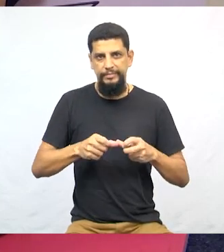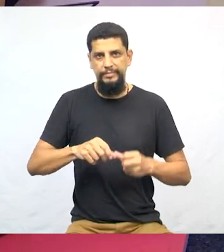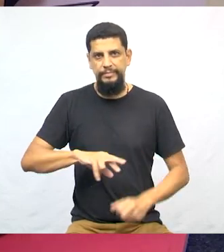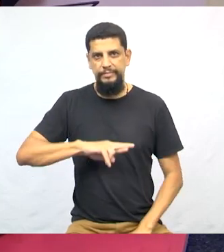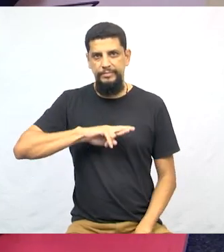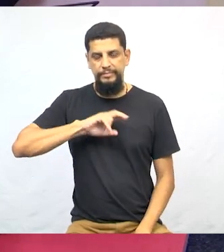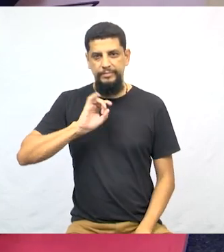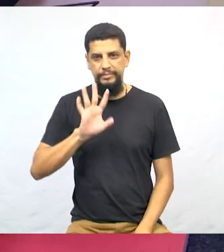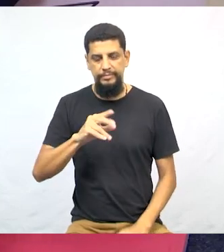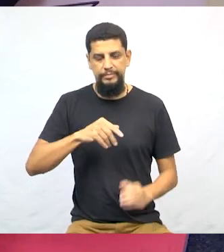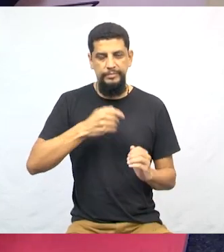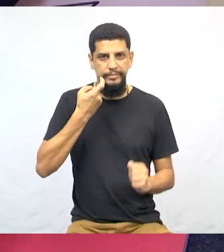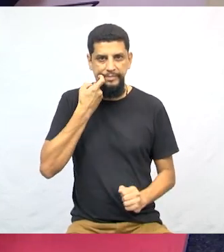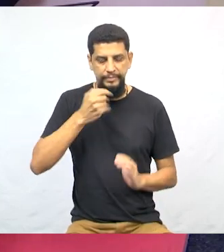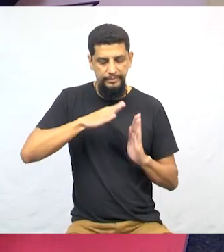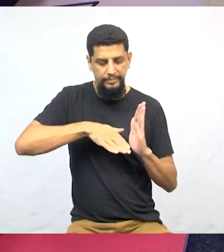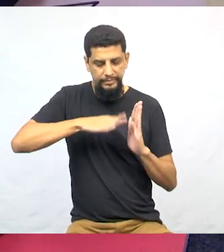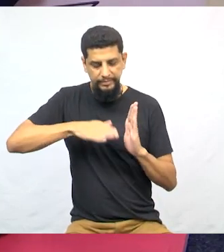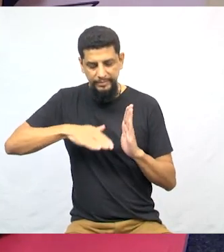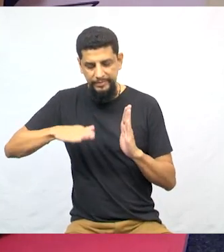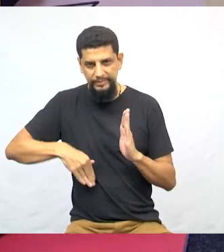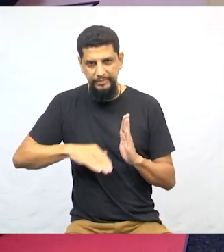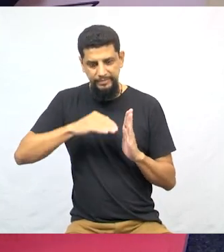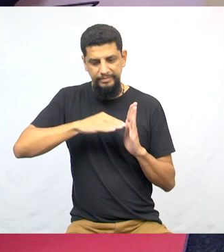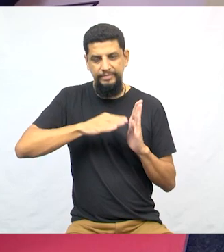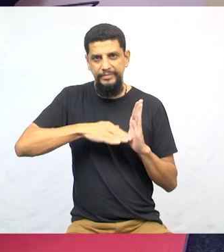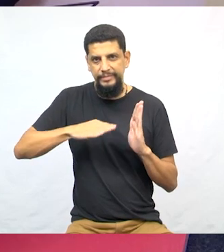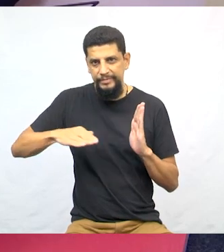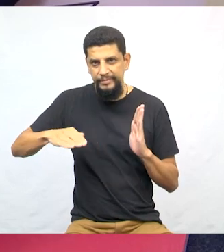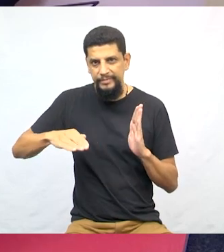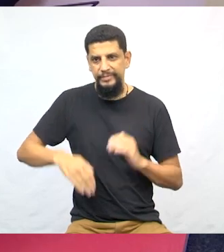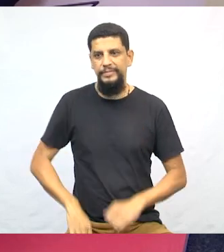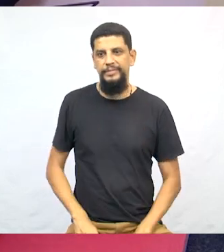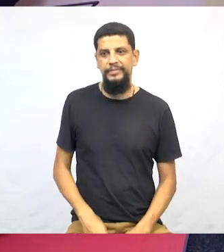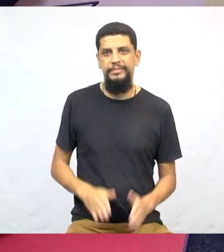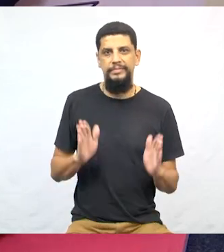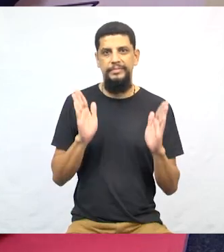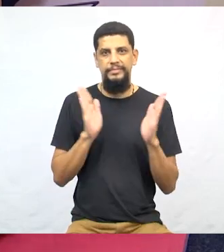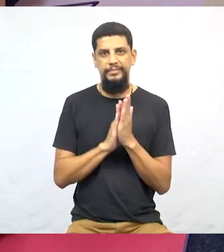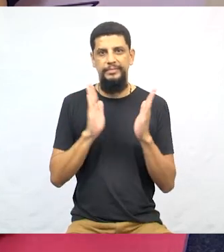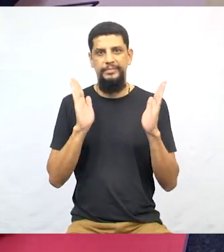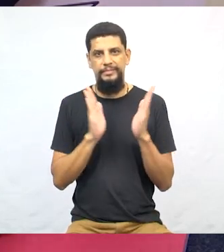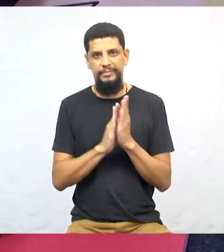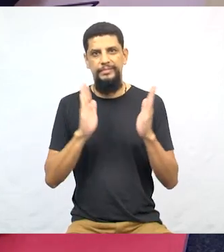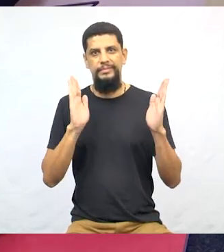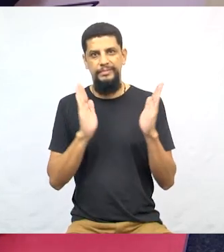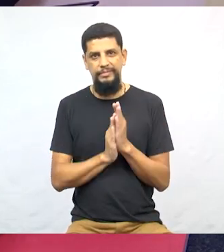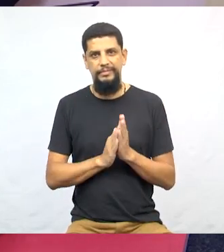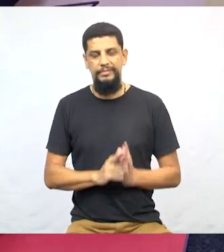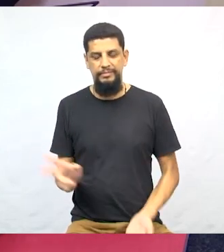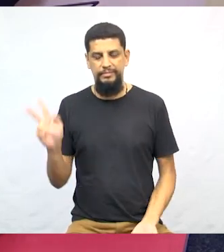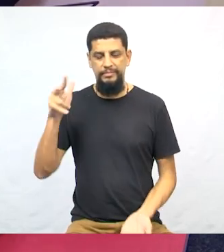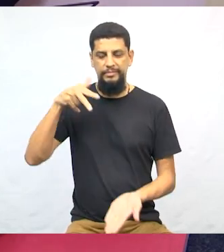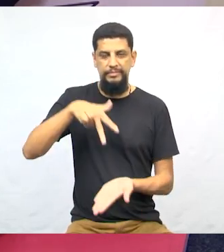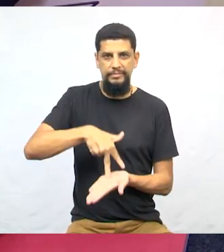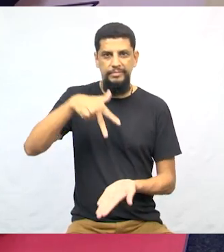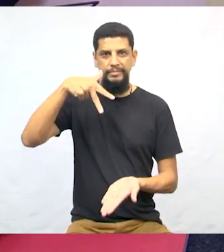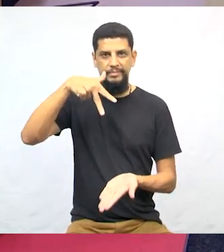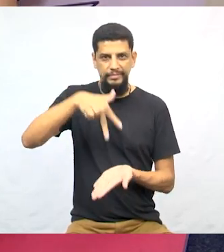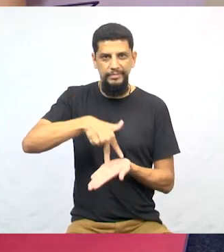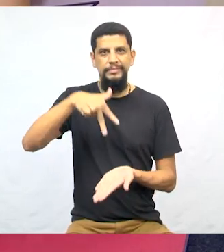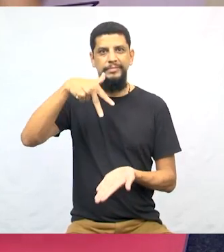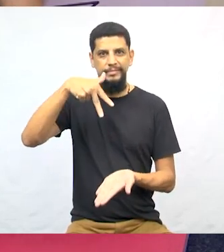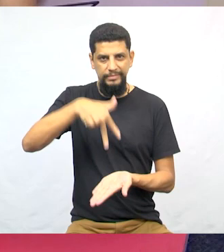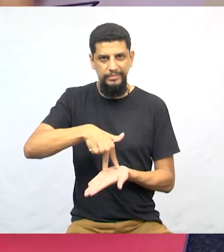é. Caranguejo só é peixe na enchente da maré. Olha a palma, palma,